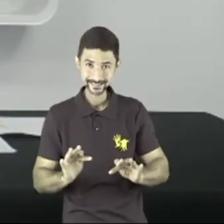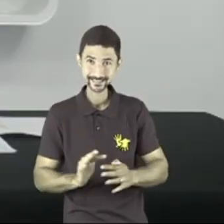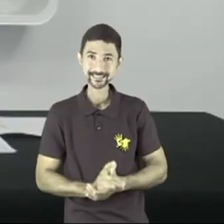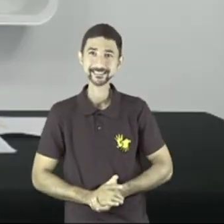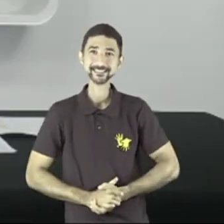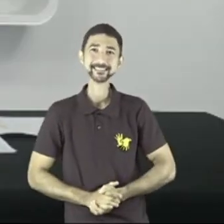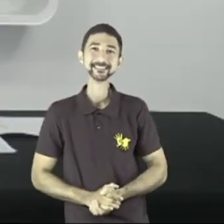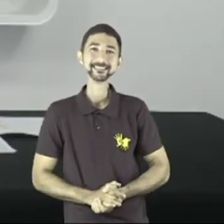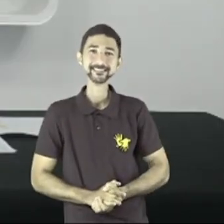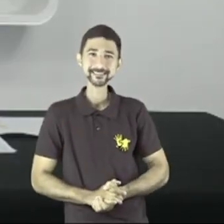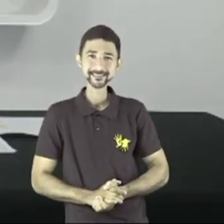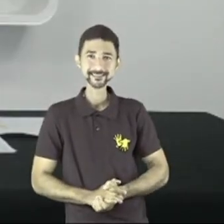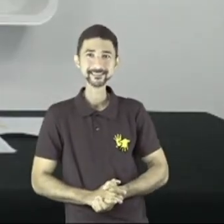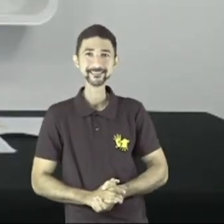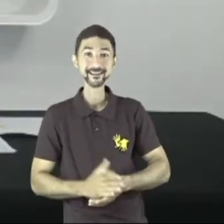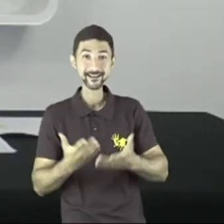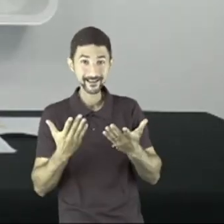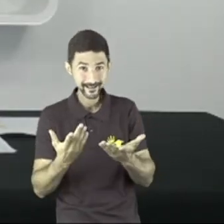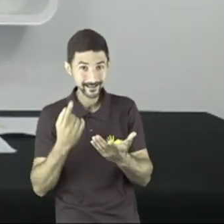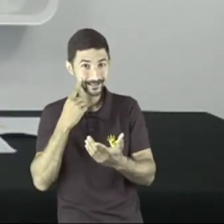feliz. Voltem aqui